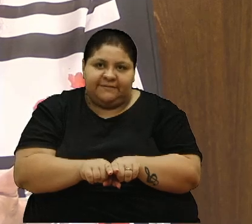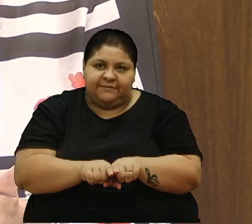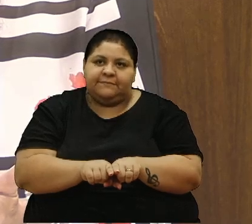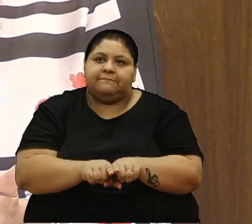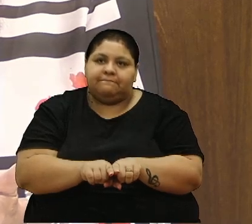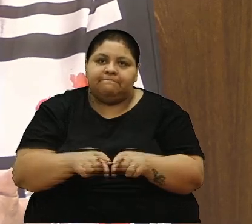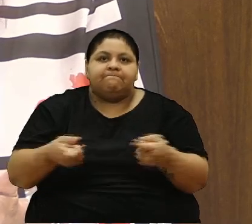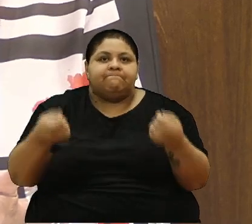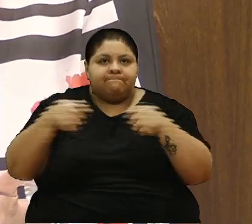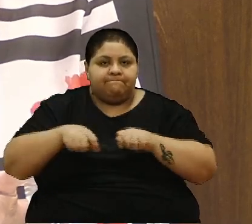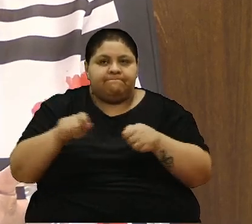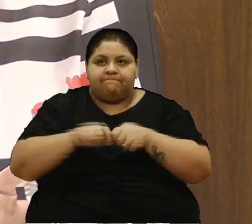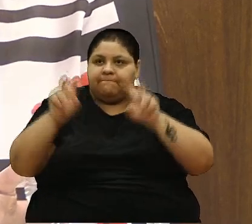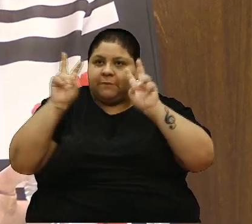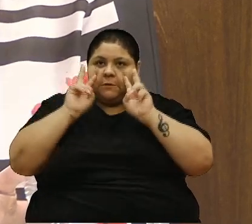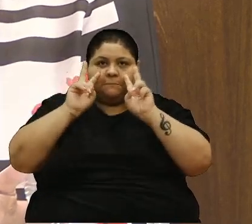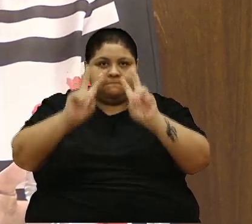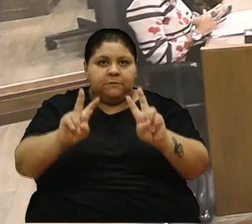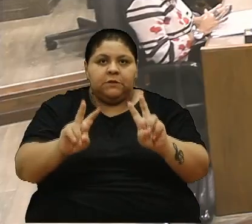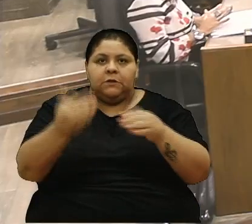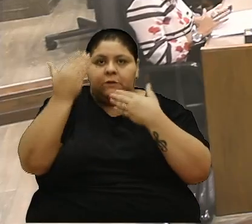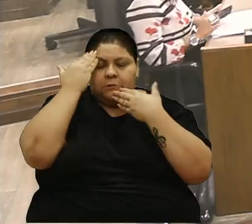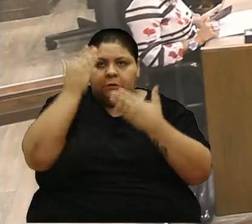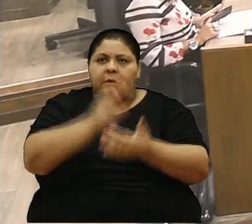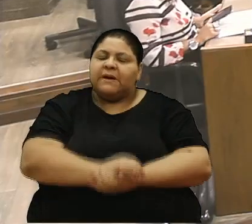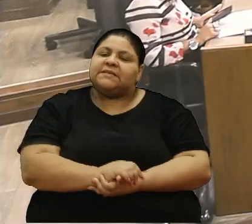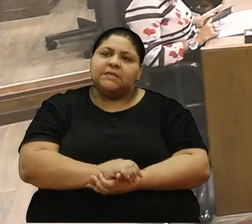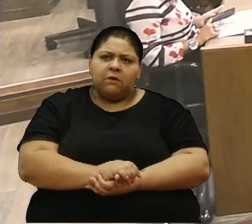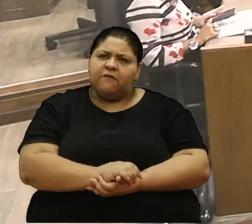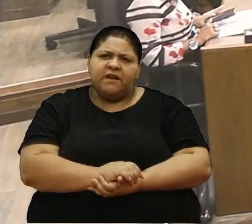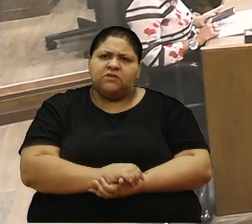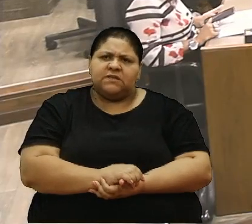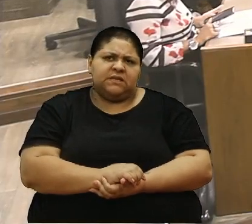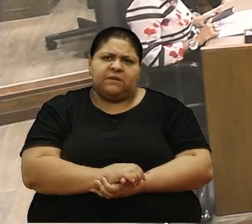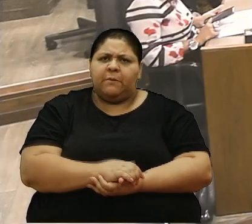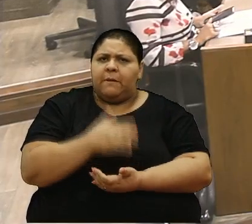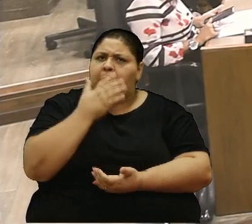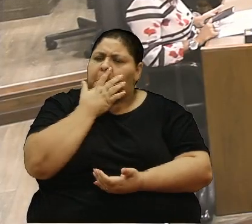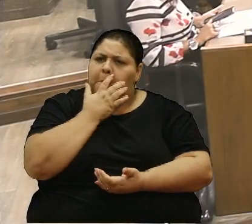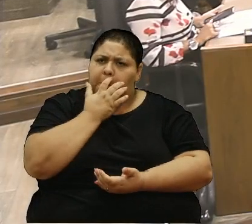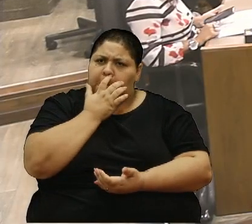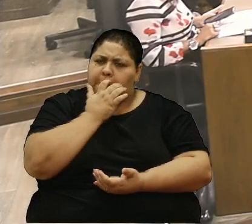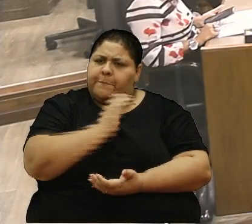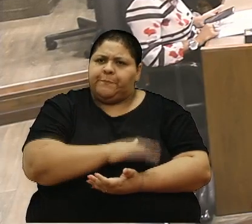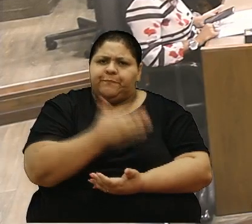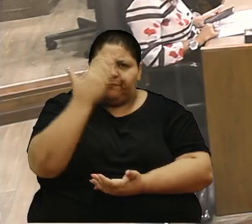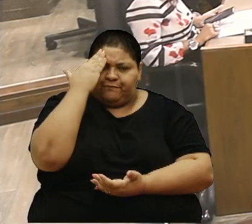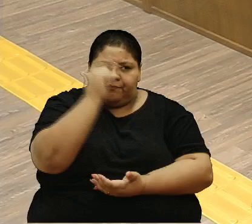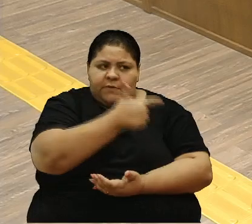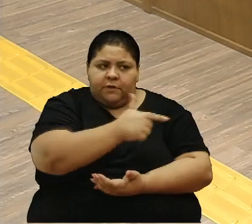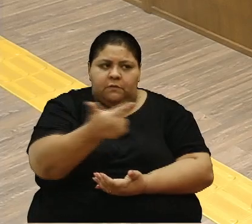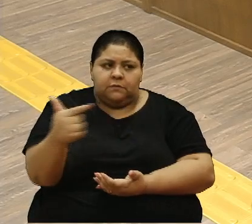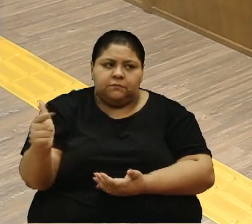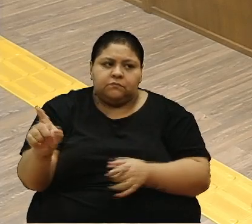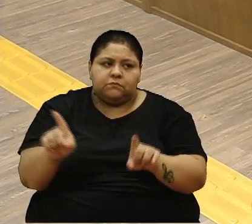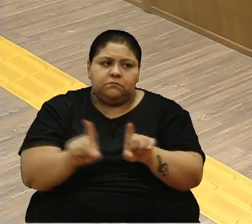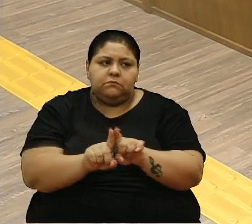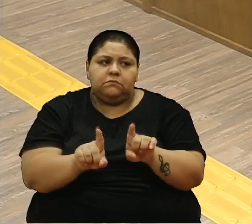algo que precisa ser visto com atenção. Muito obrigada. Obrigado, presidente, obrigado, vereadora Estela, e obrigado aos demais vereadores.